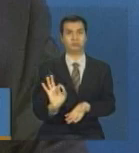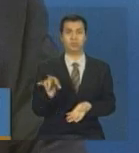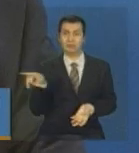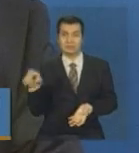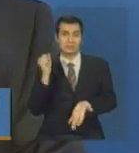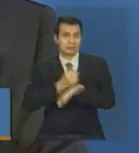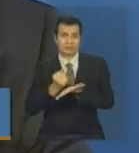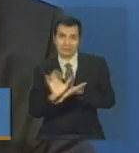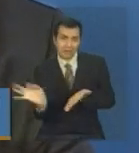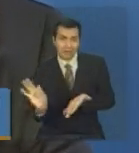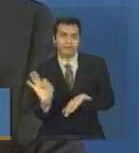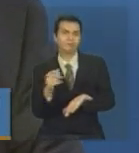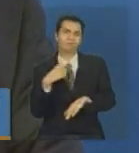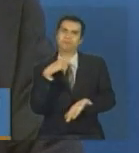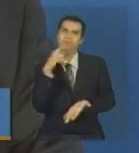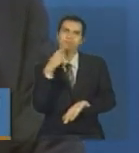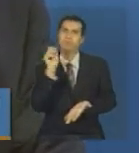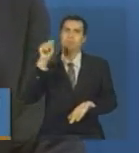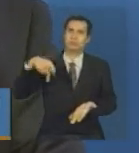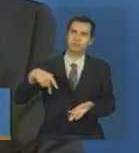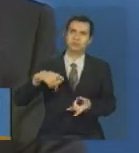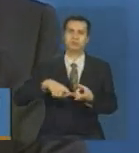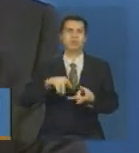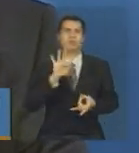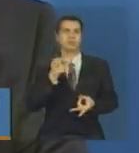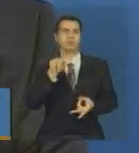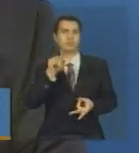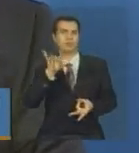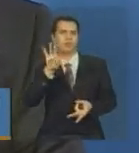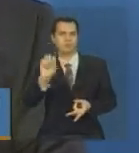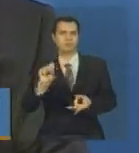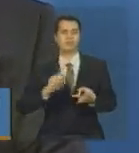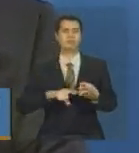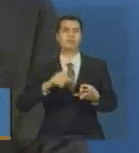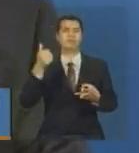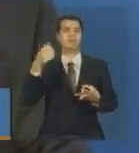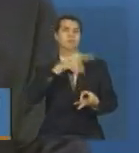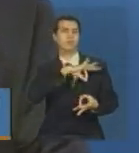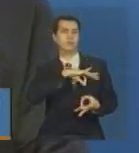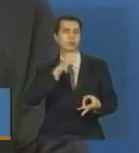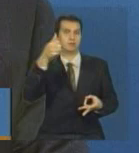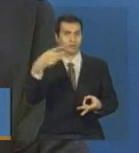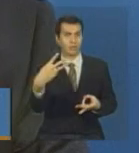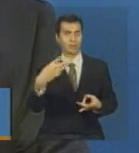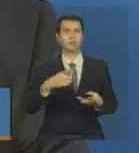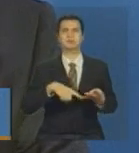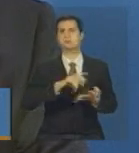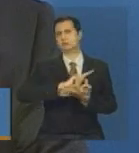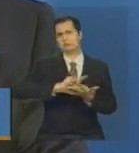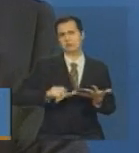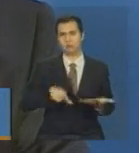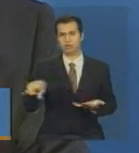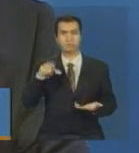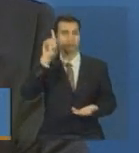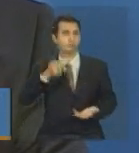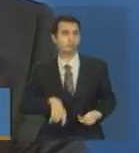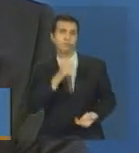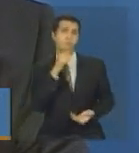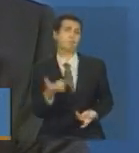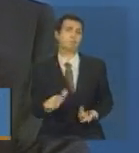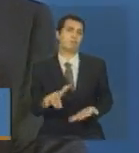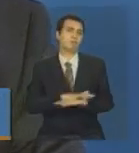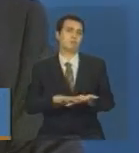Previdência, como é o caso de quem tem carteira assinada, Fundo de Garantia, 13º, etc., para que esse público possa acessar, de fato, os